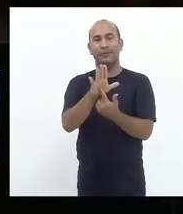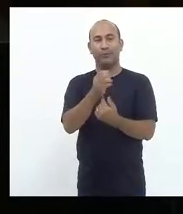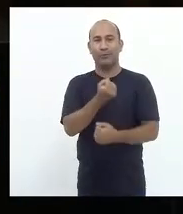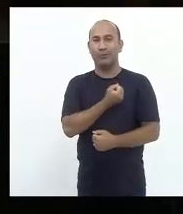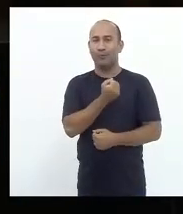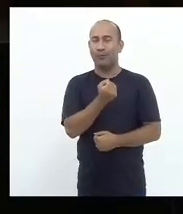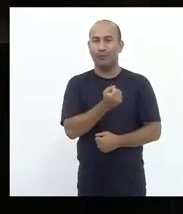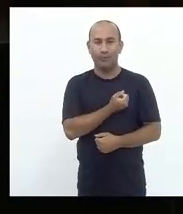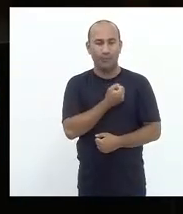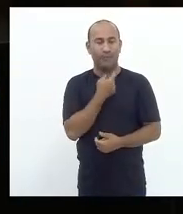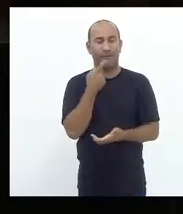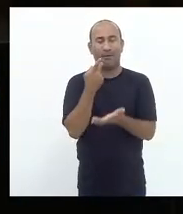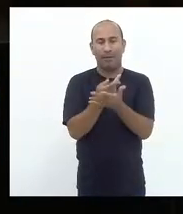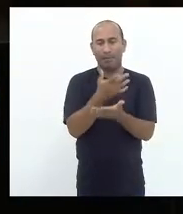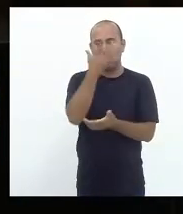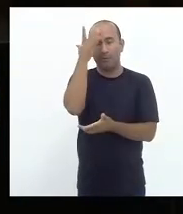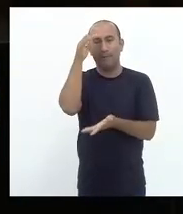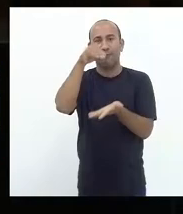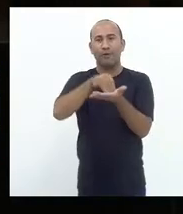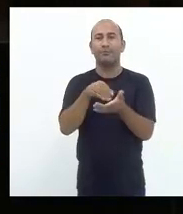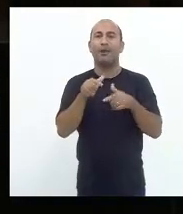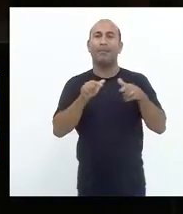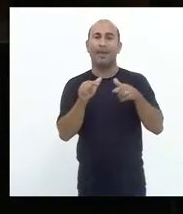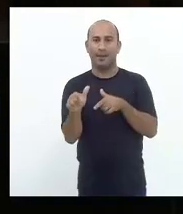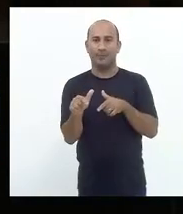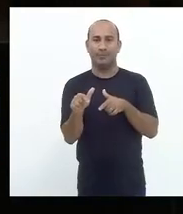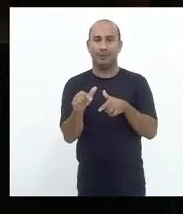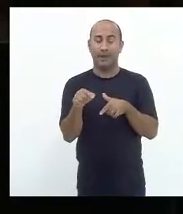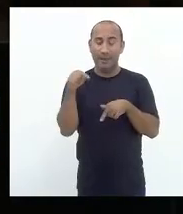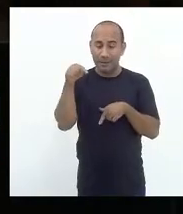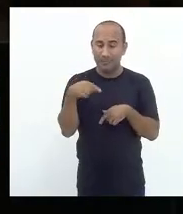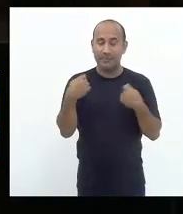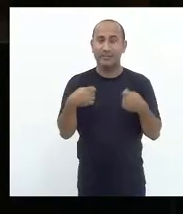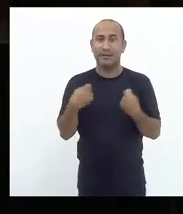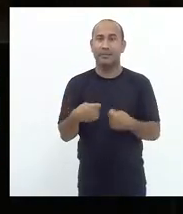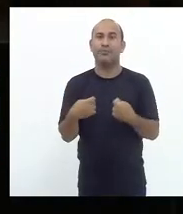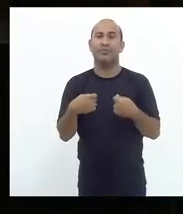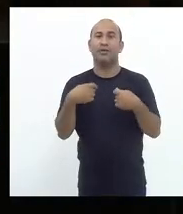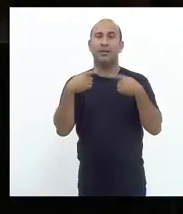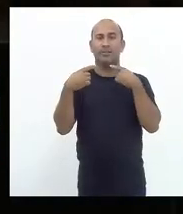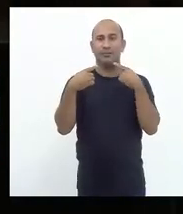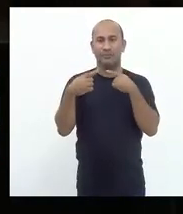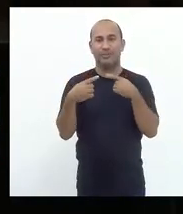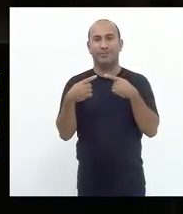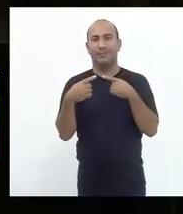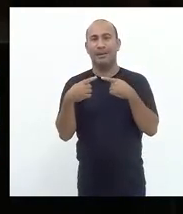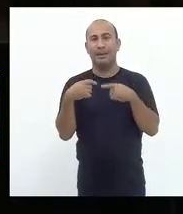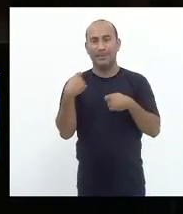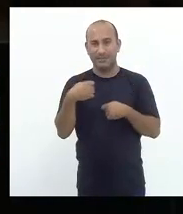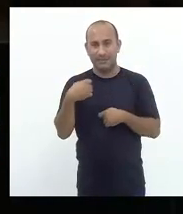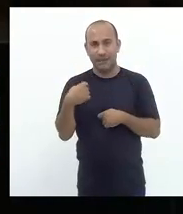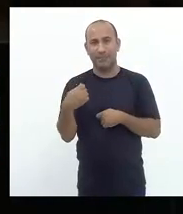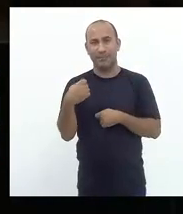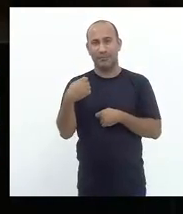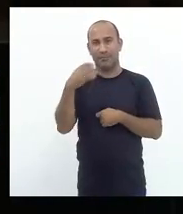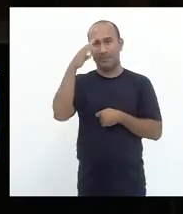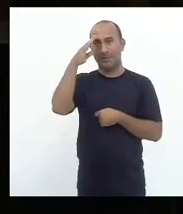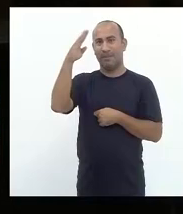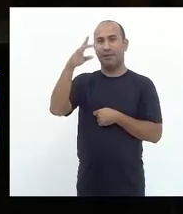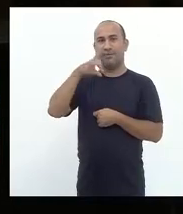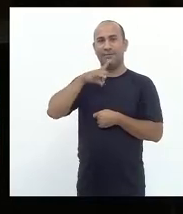absurdo de desempregados. É isso. Nós precisamos ter prioridade nos